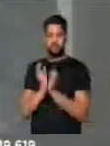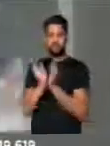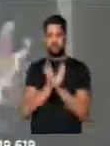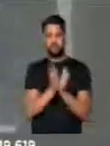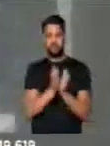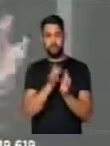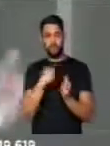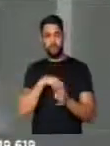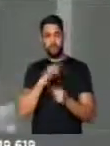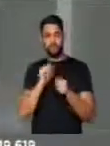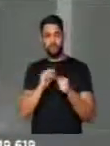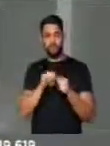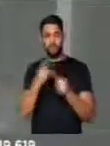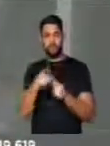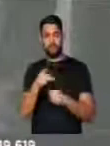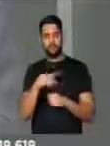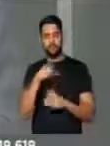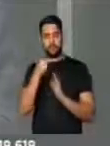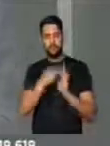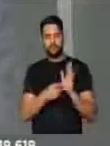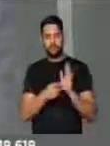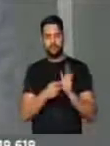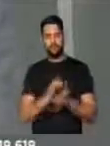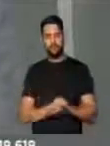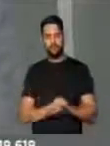que é o que nós estamos fazendo na PEC